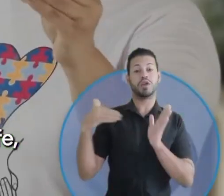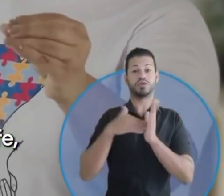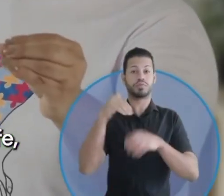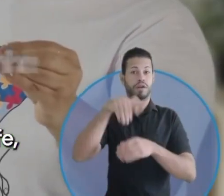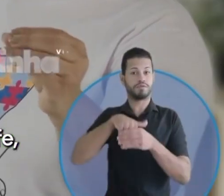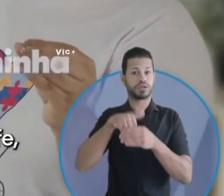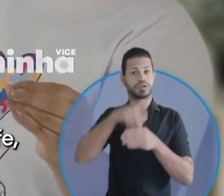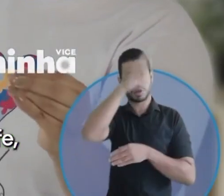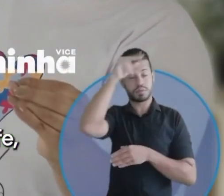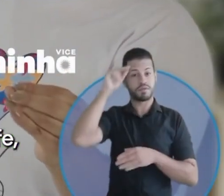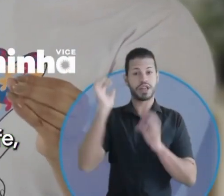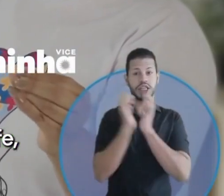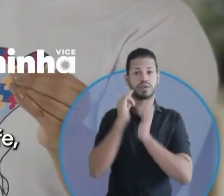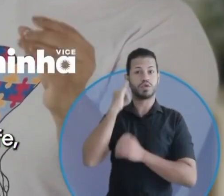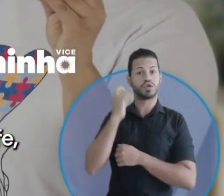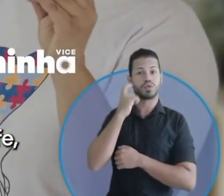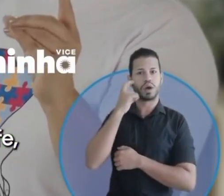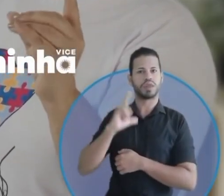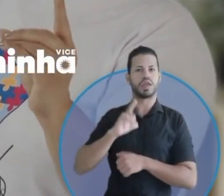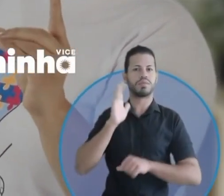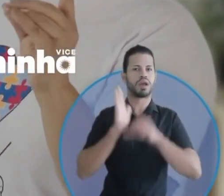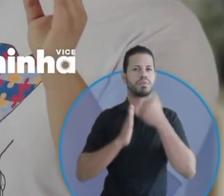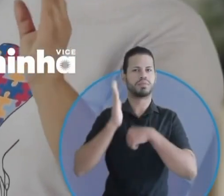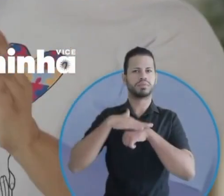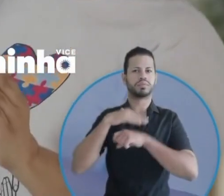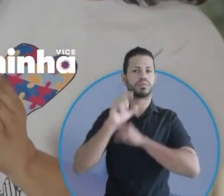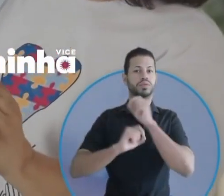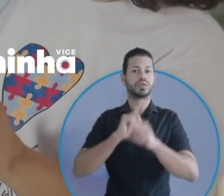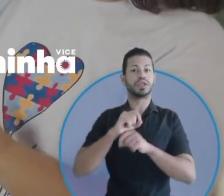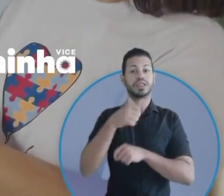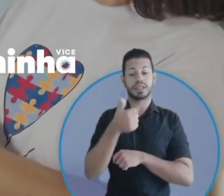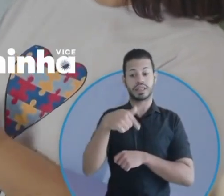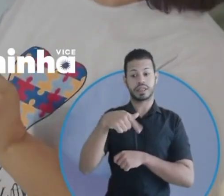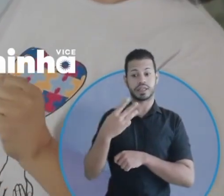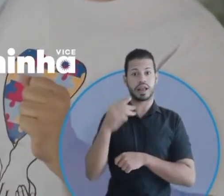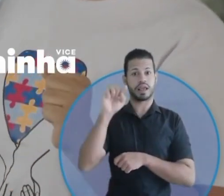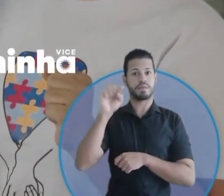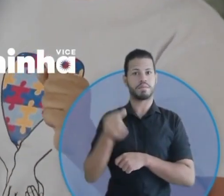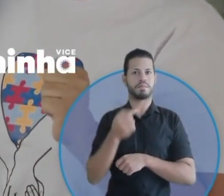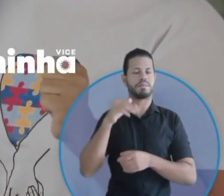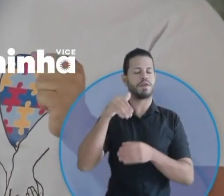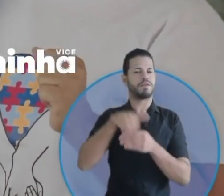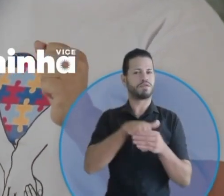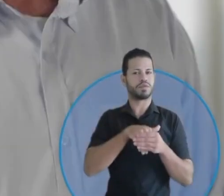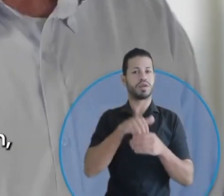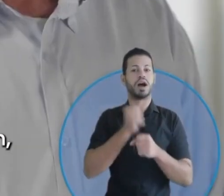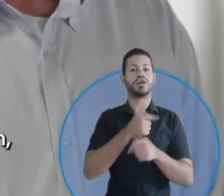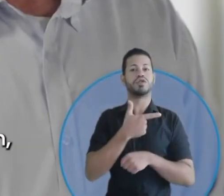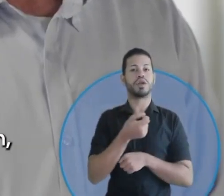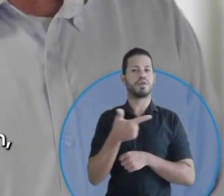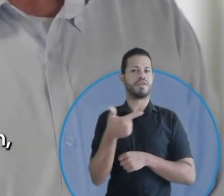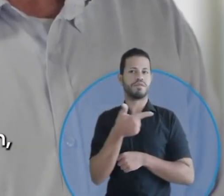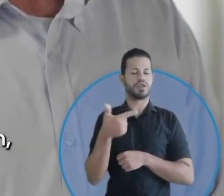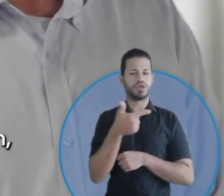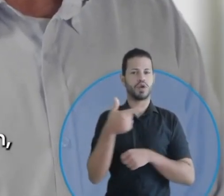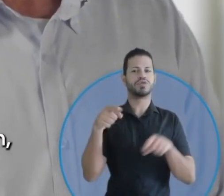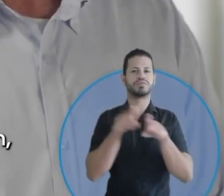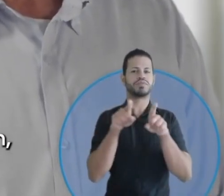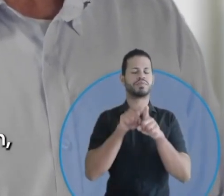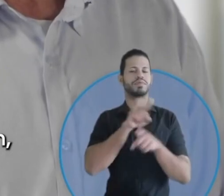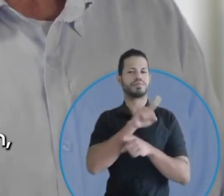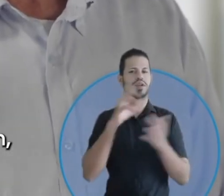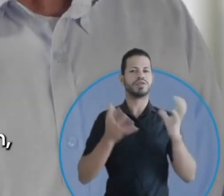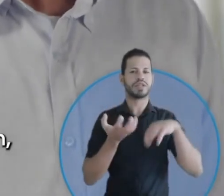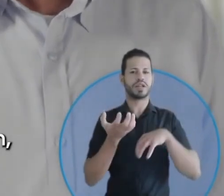Na última eleição de prefeito do Recife, João teve, no primeiro turno, 233 mil votos. Em 2022, na eleição